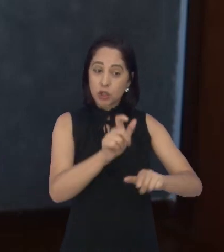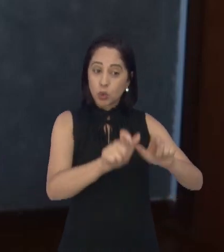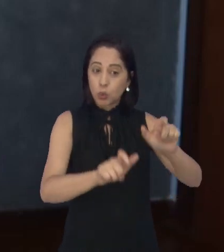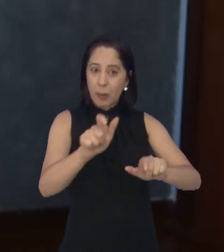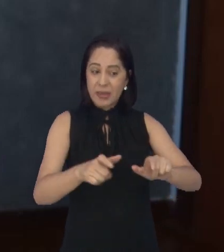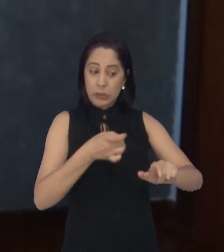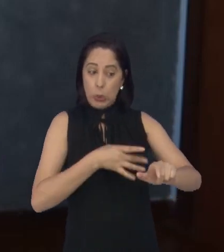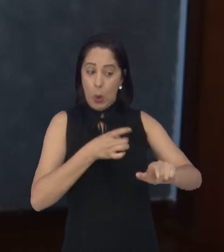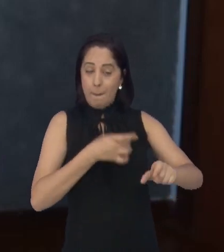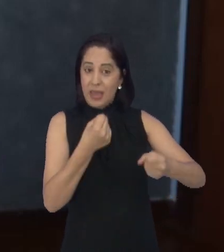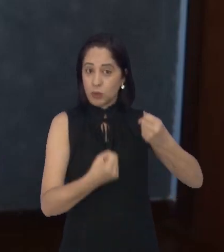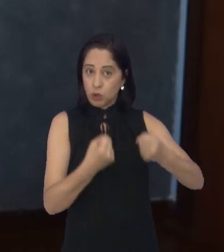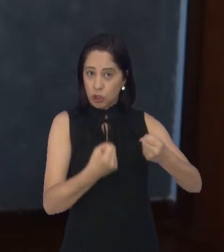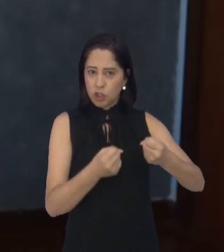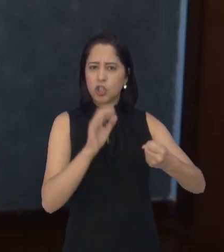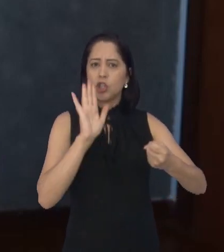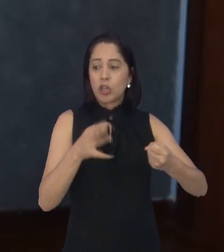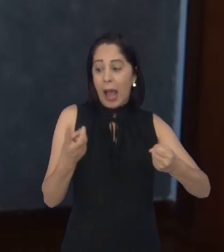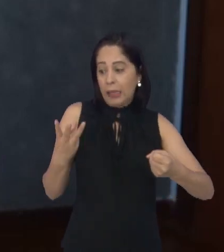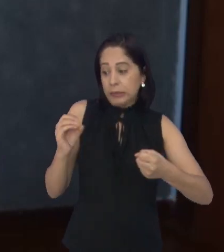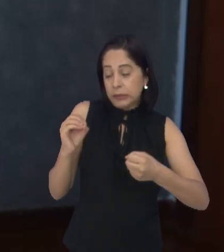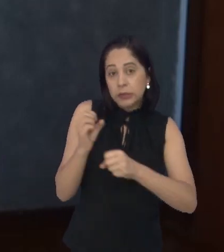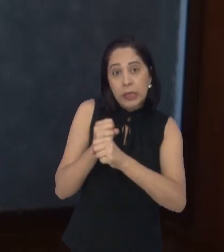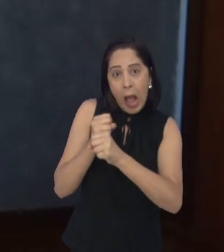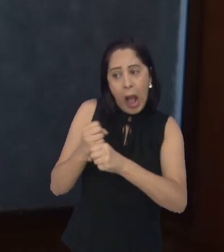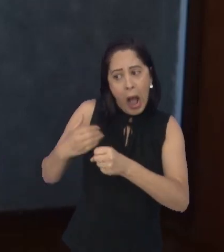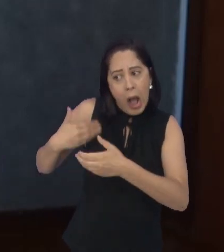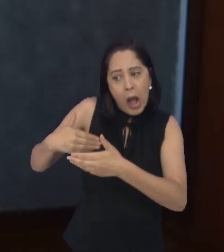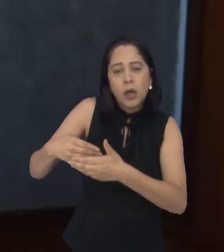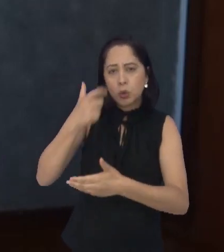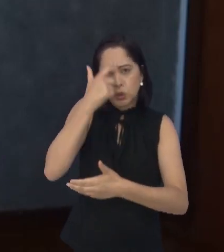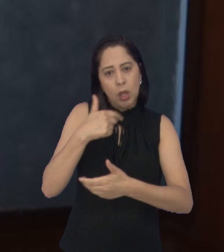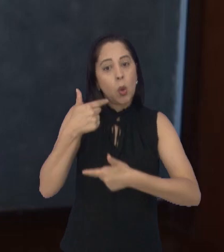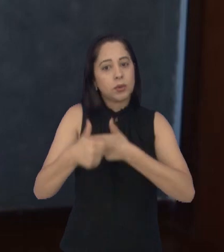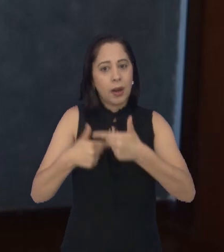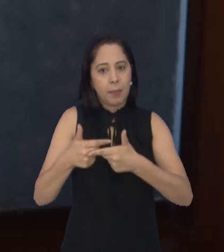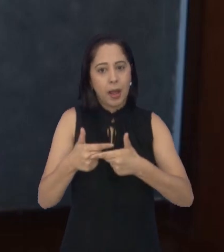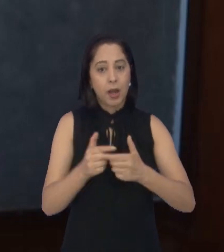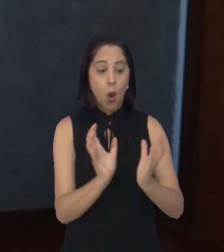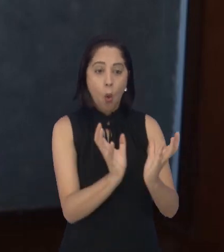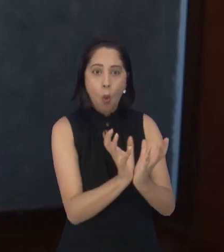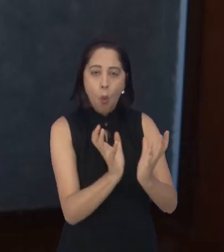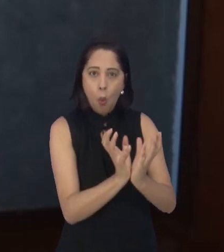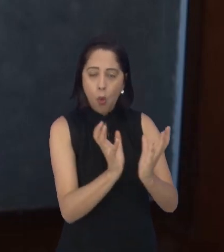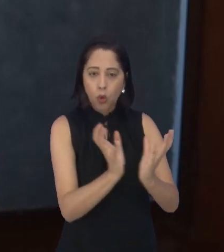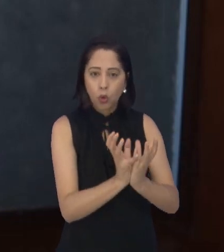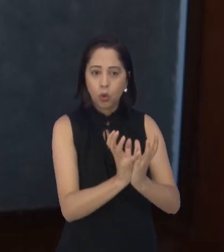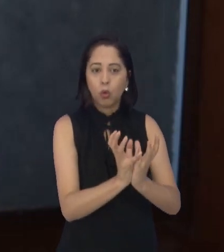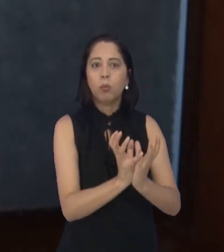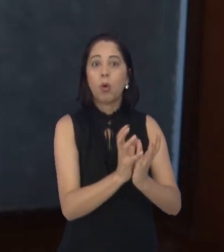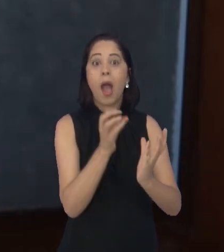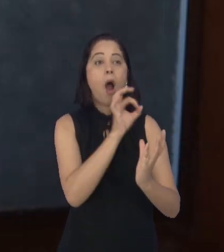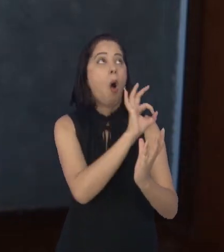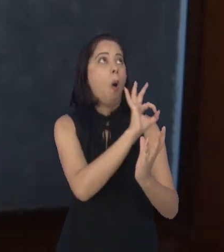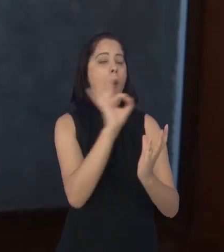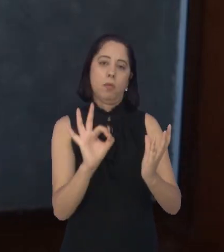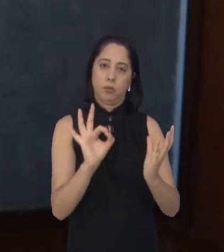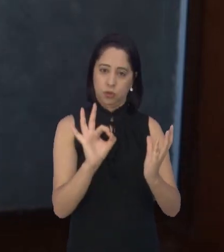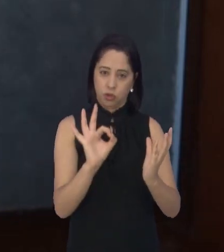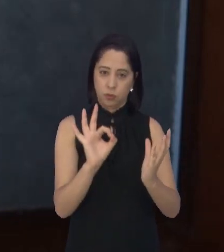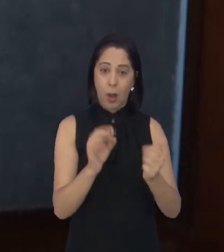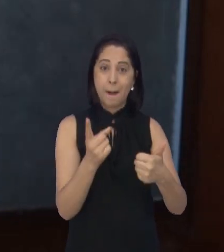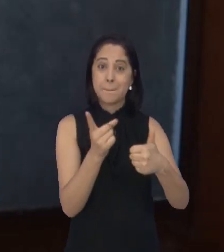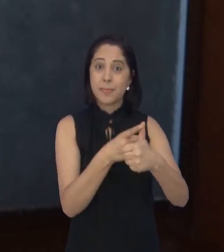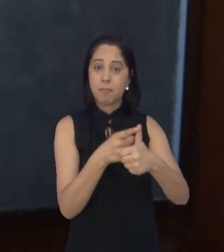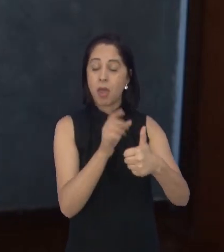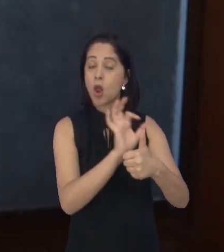30 anos, né? E o grupo, ele tem muitas vantagens, né? A